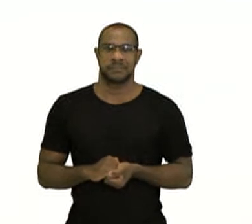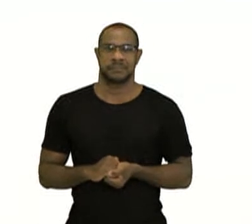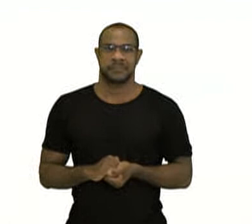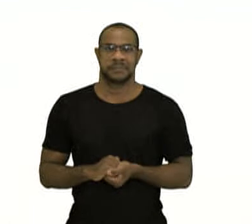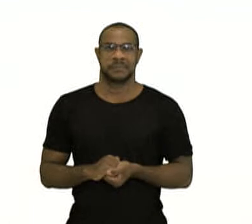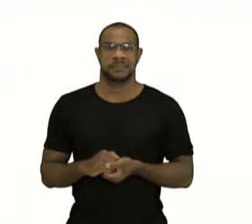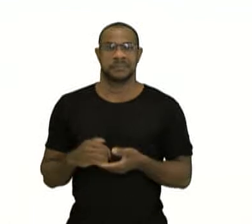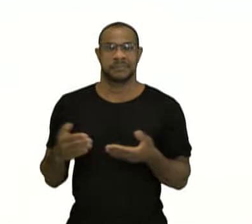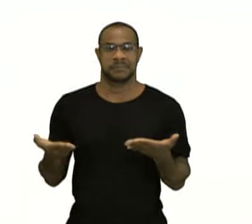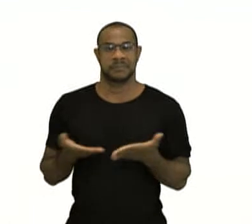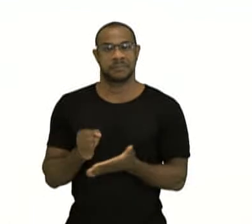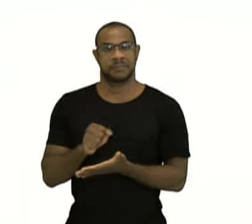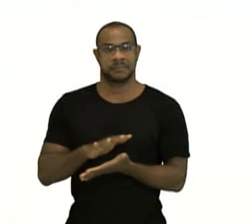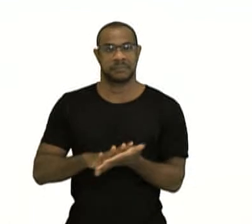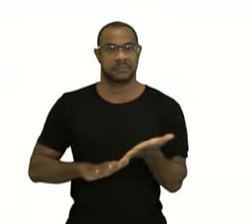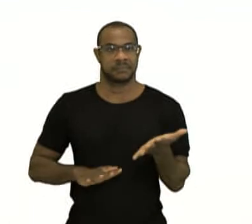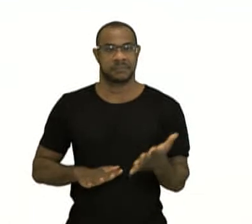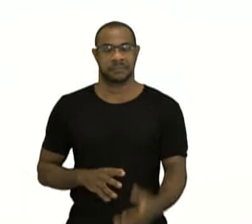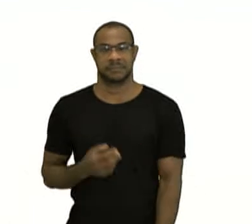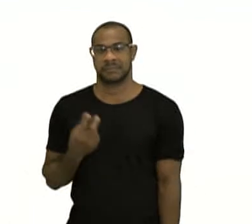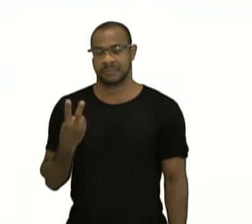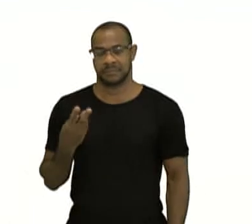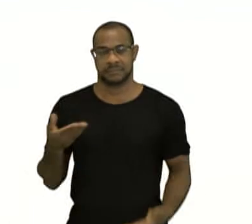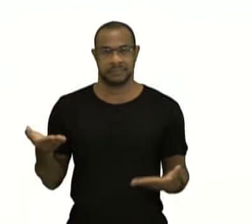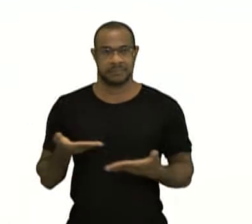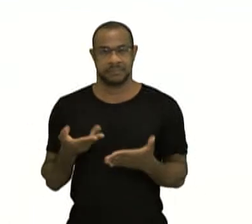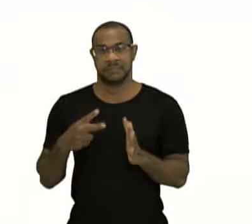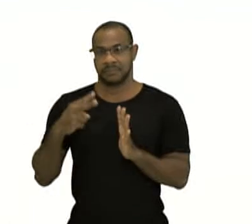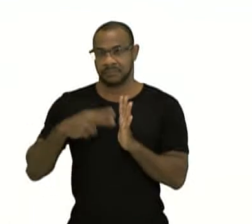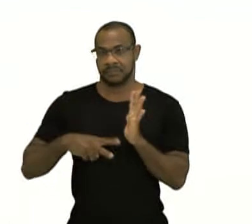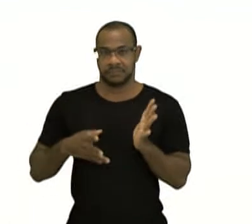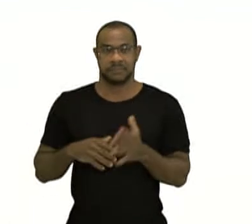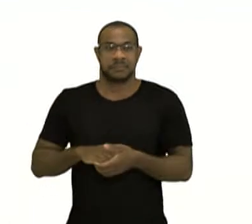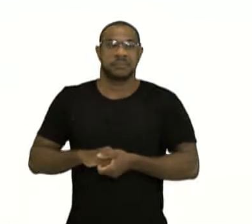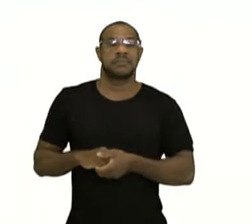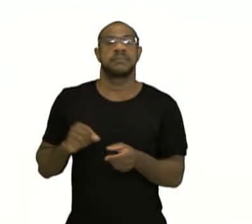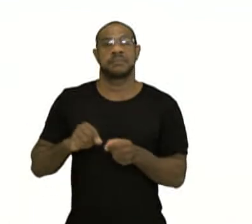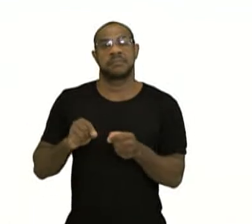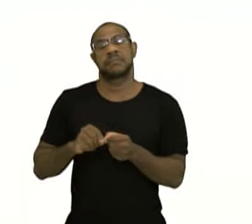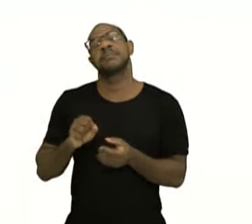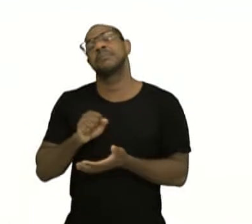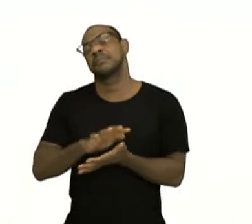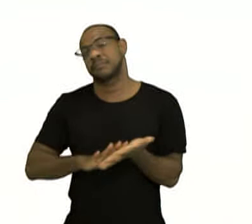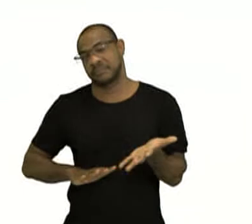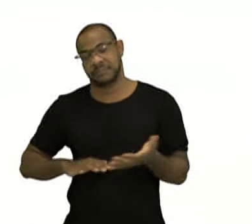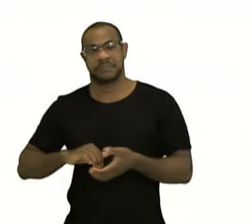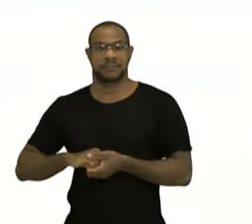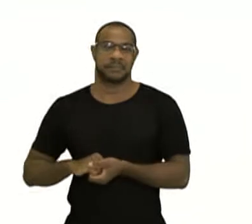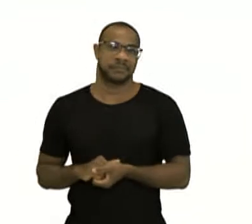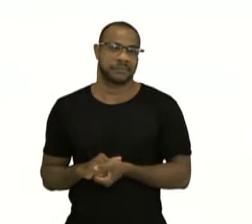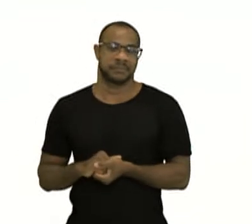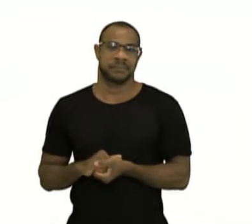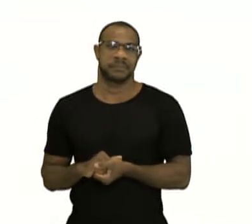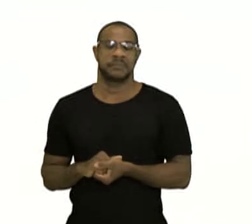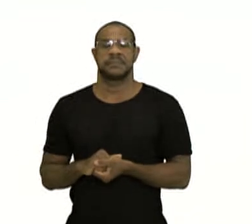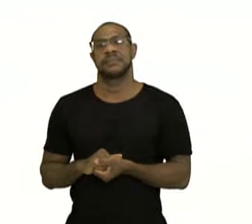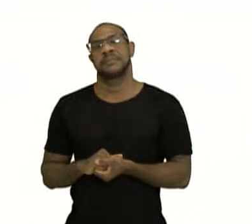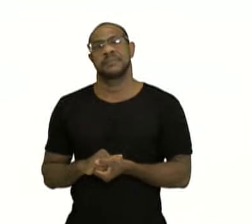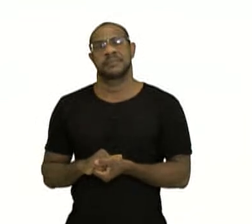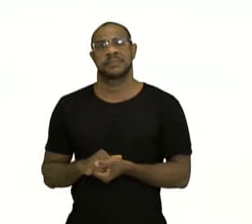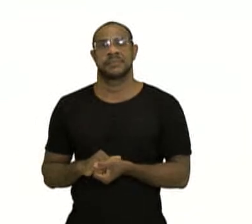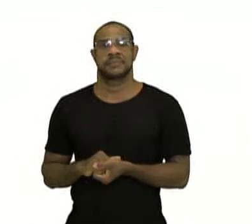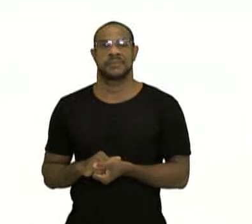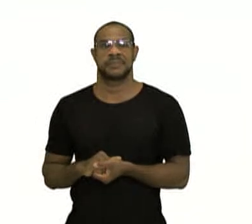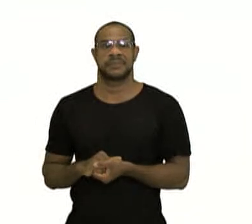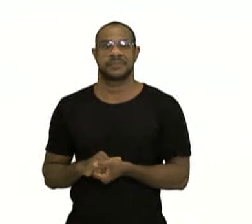Aqui. Depois a gente leu essa poesia, agora vamos fazer uma atividade, certo? Com essa poesia. Olha